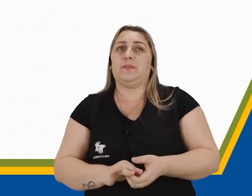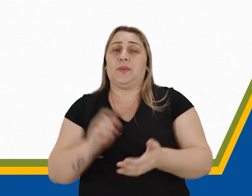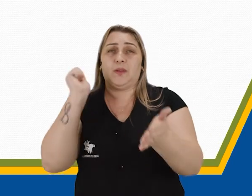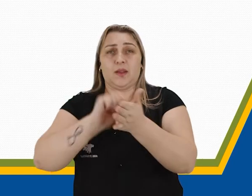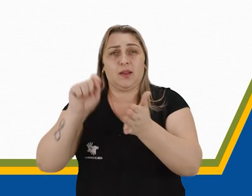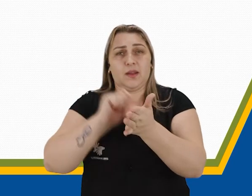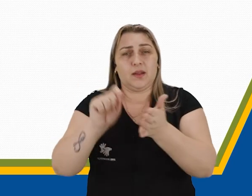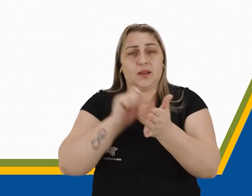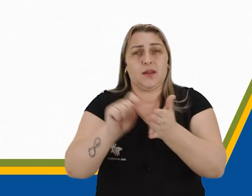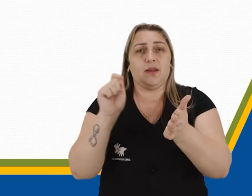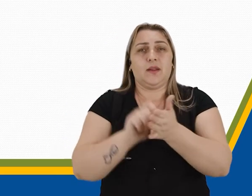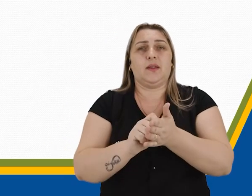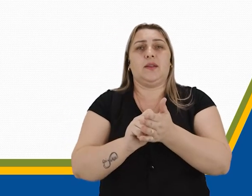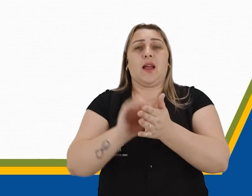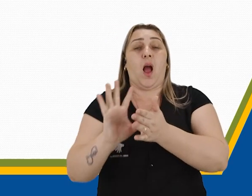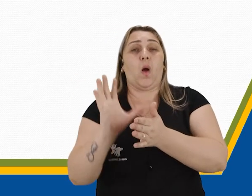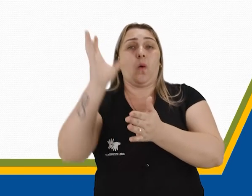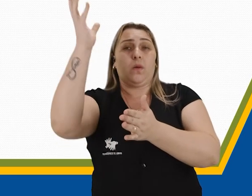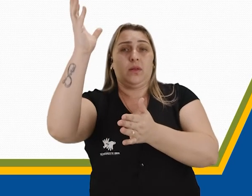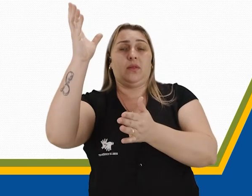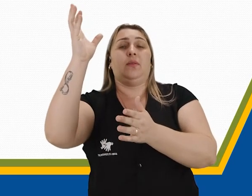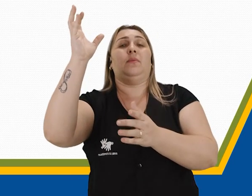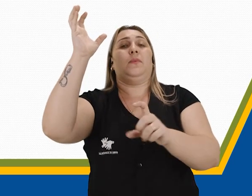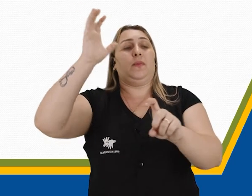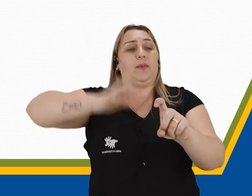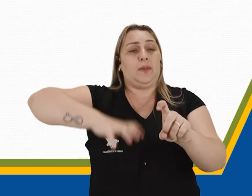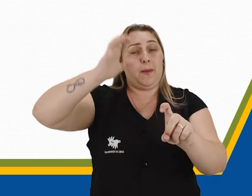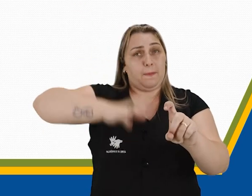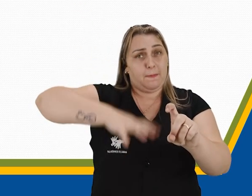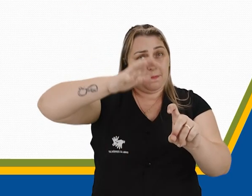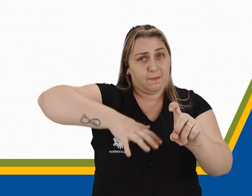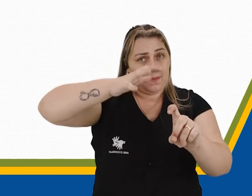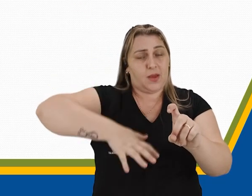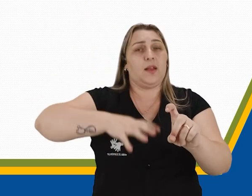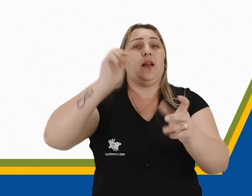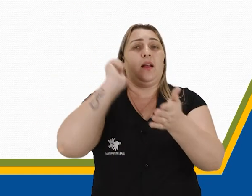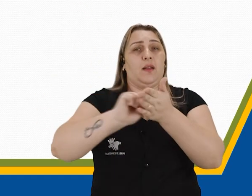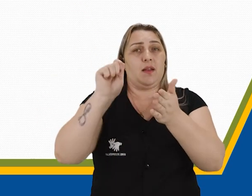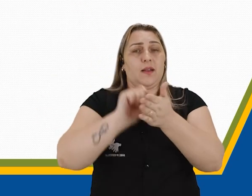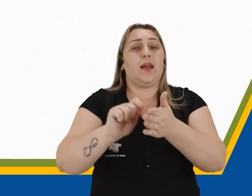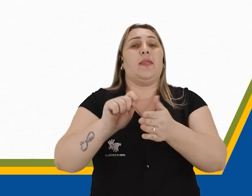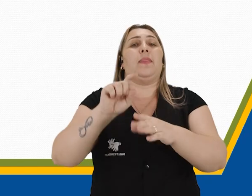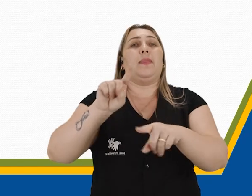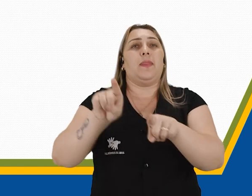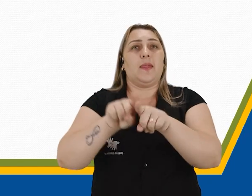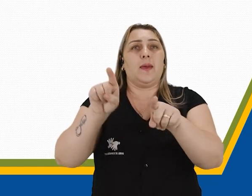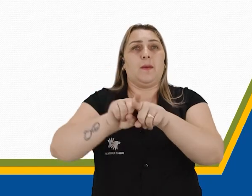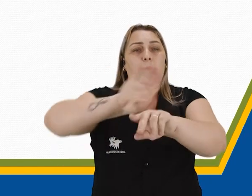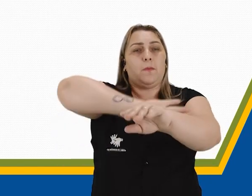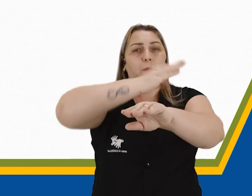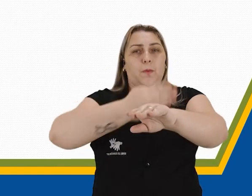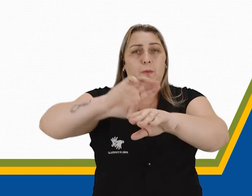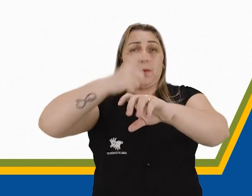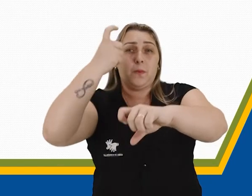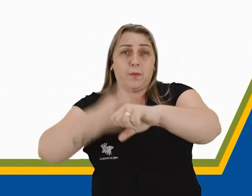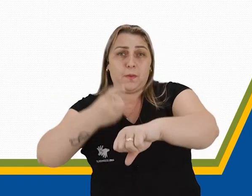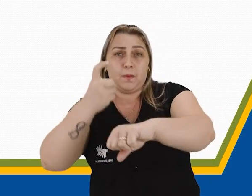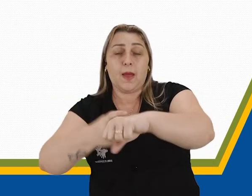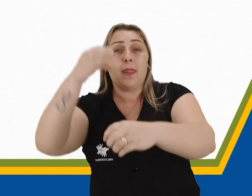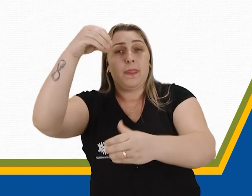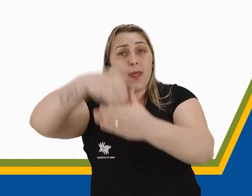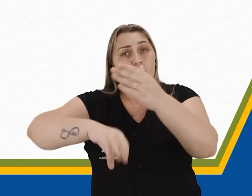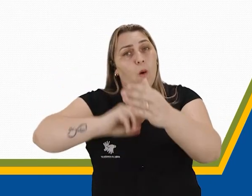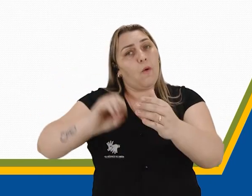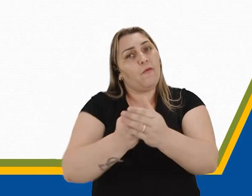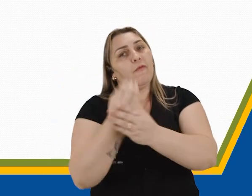registram fatos e mitos, podendo ser gravadas em rochas internas ou externas.